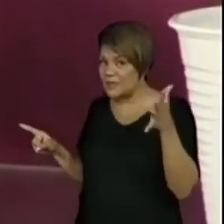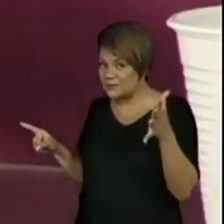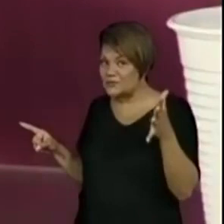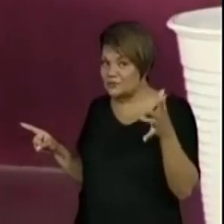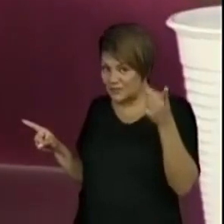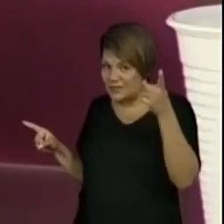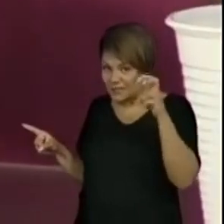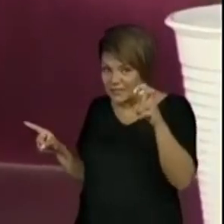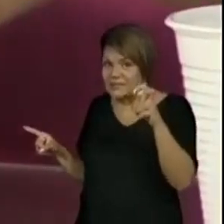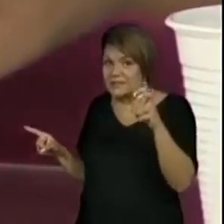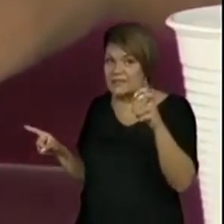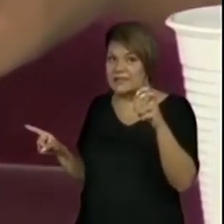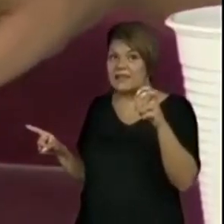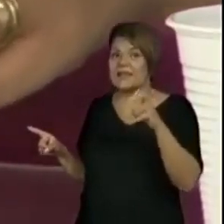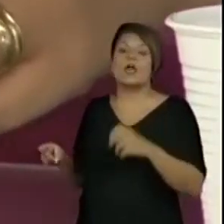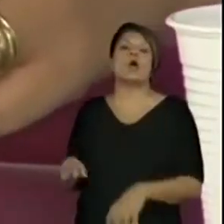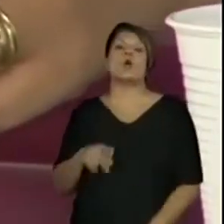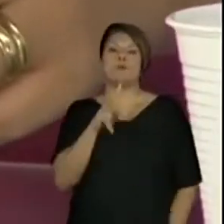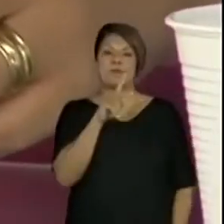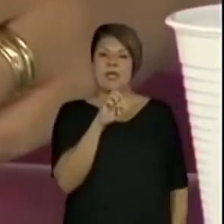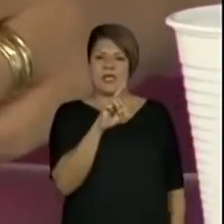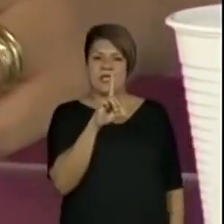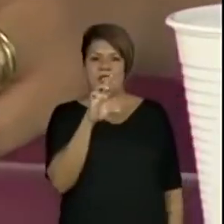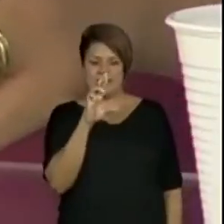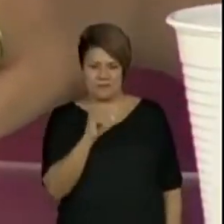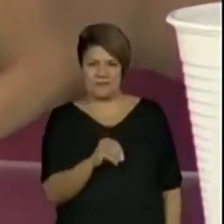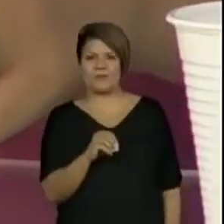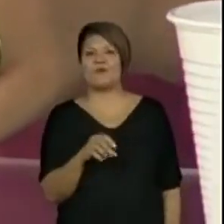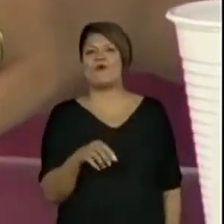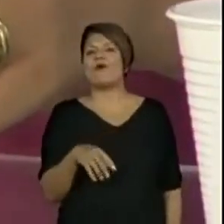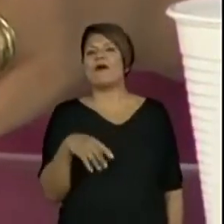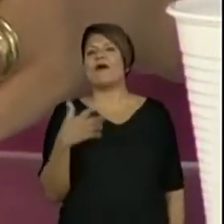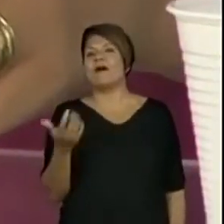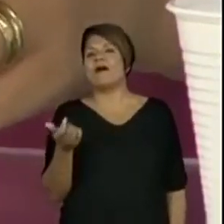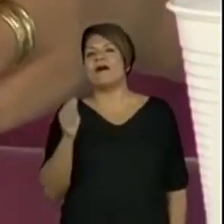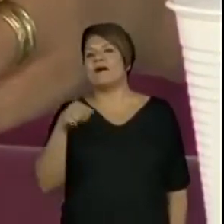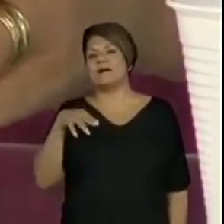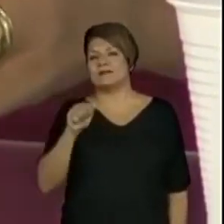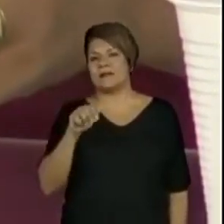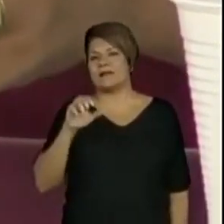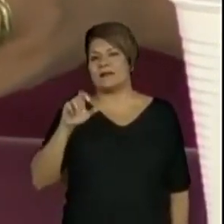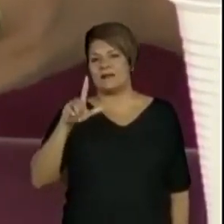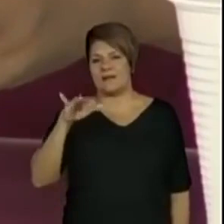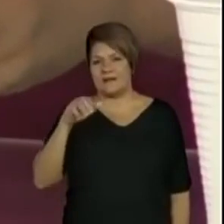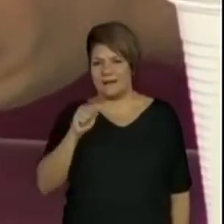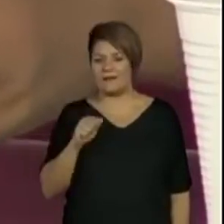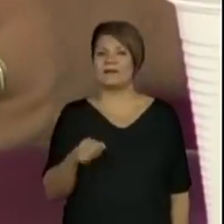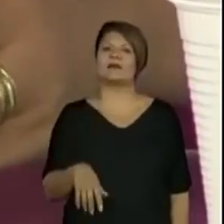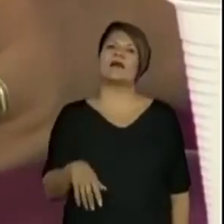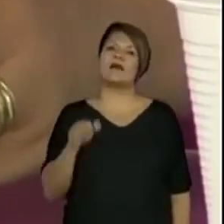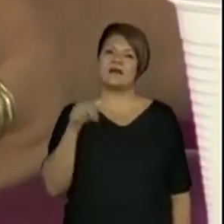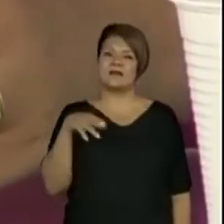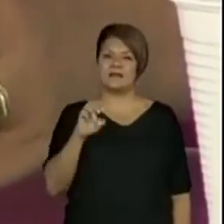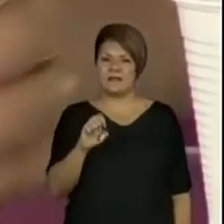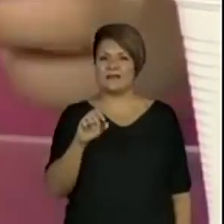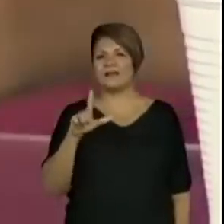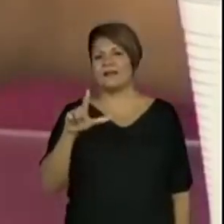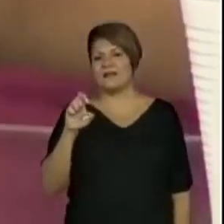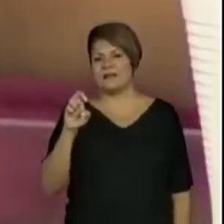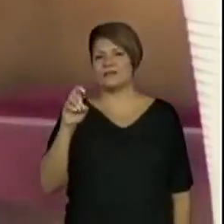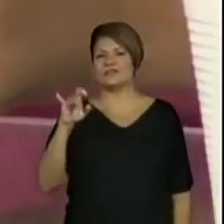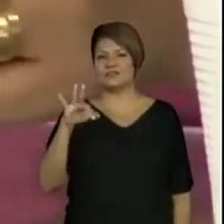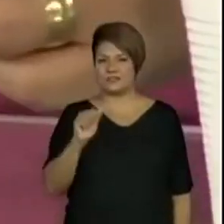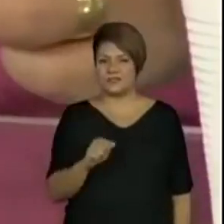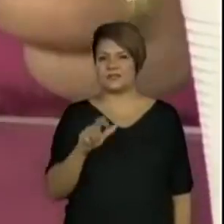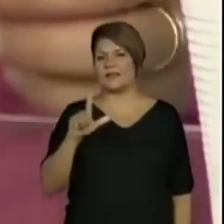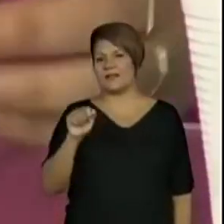que 15. 15? Ó, o Pedro Gabriel, a Ana Clara, a Anne Letícia, tá todo mundo com 15. O 15? Vinícius também, a